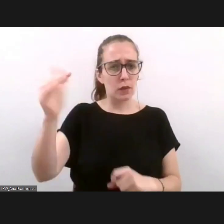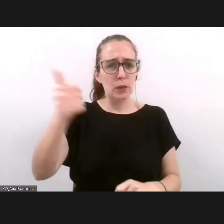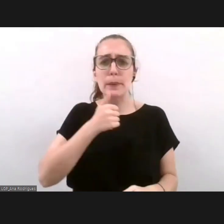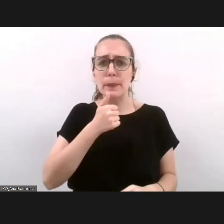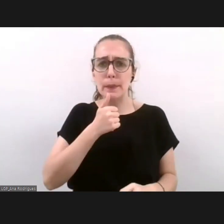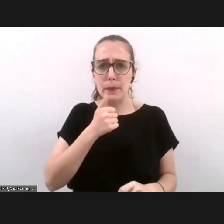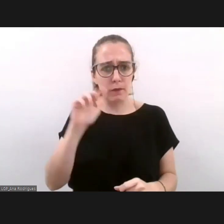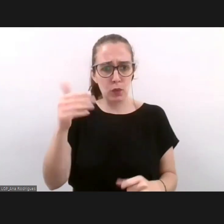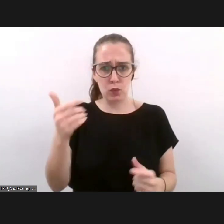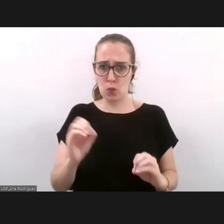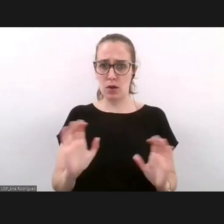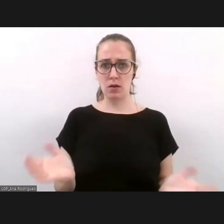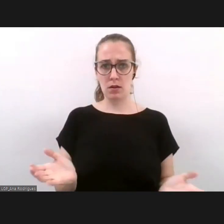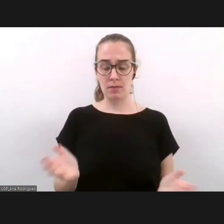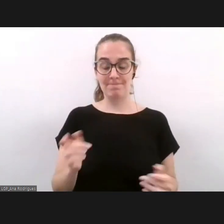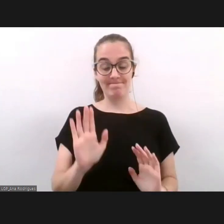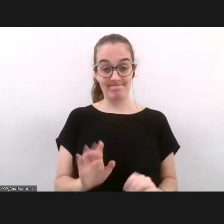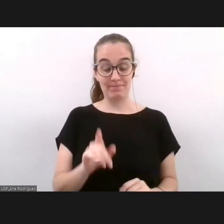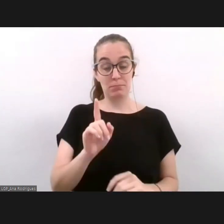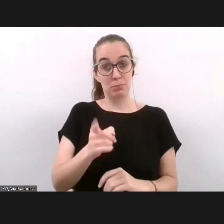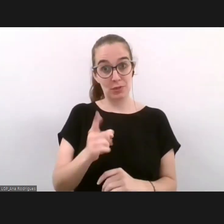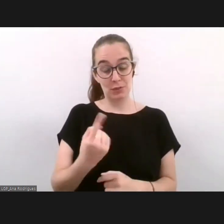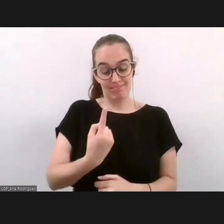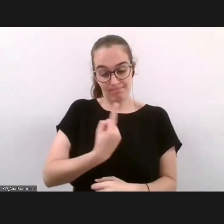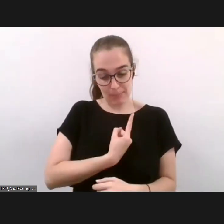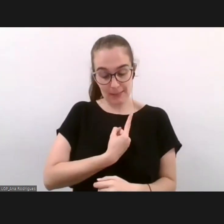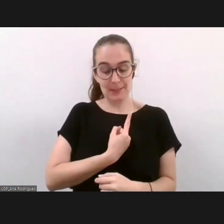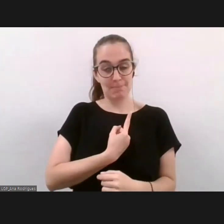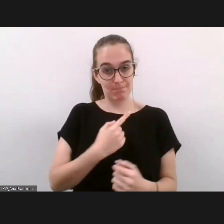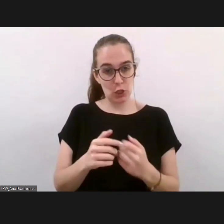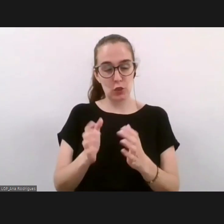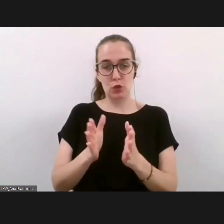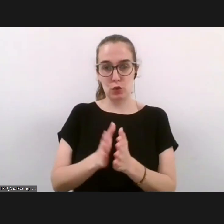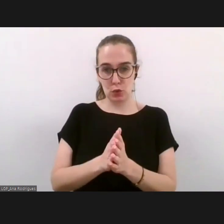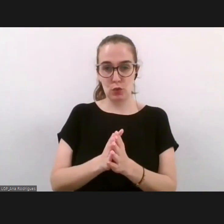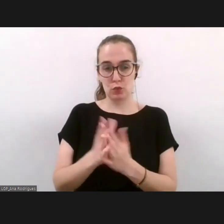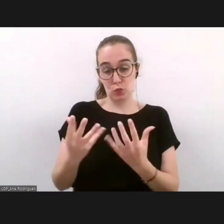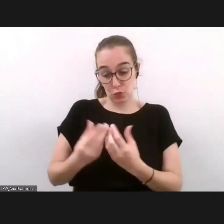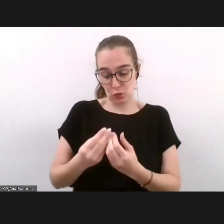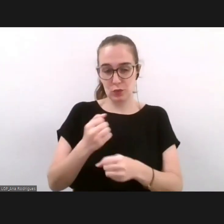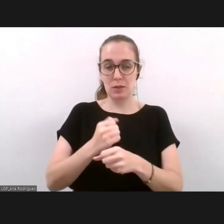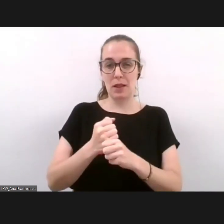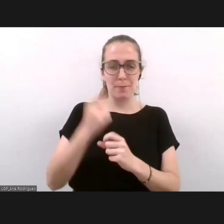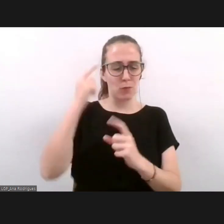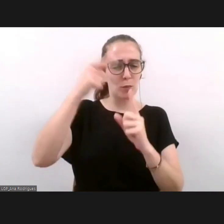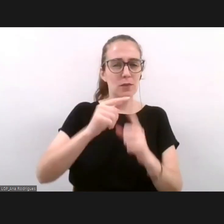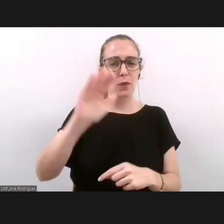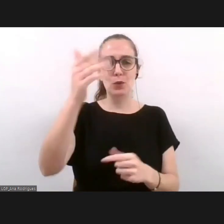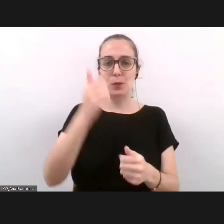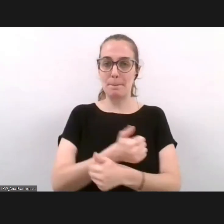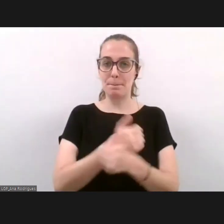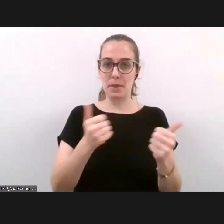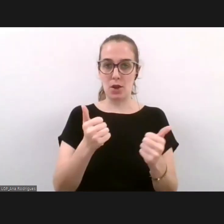frente. E é compromisso, é obrigação de todos trabalharmos para um futuro melhor e para um futuro que